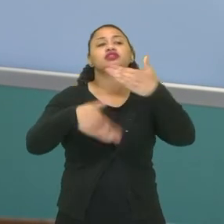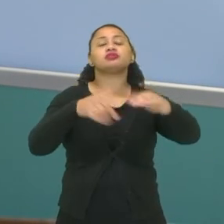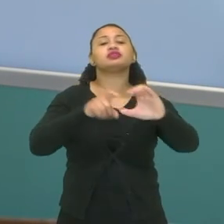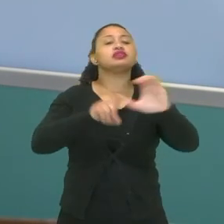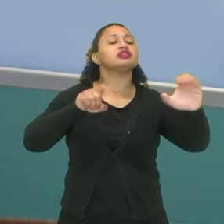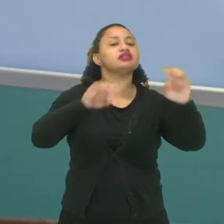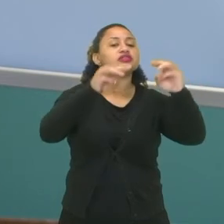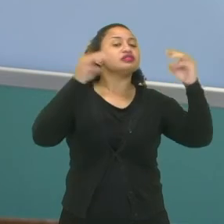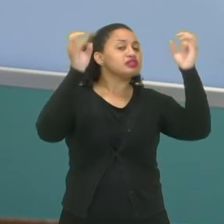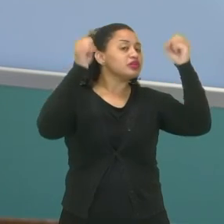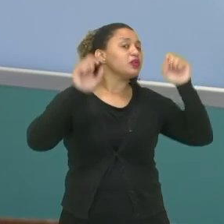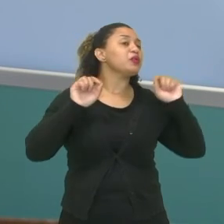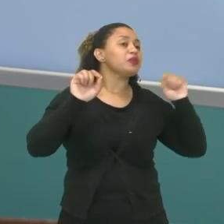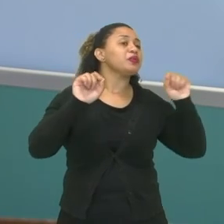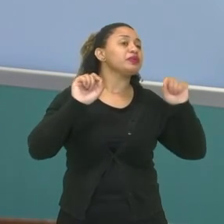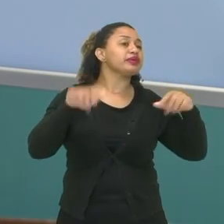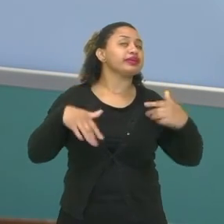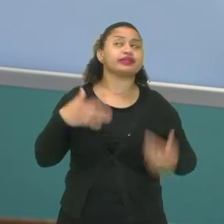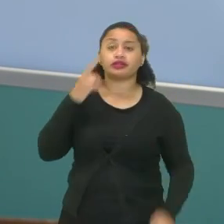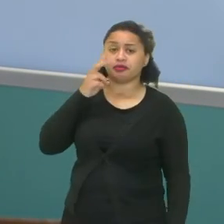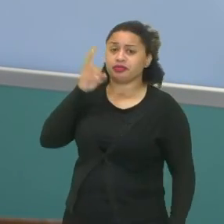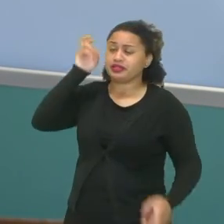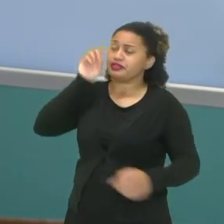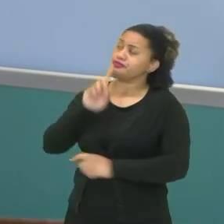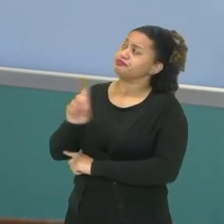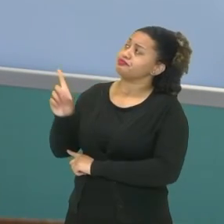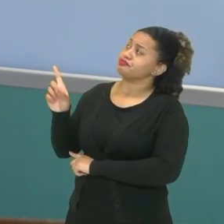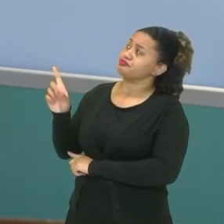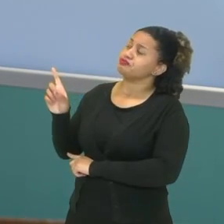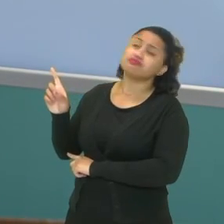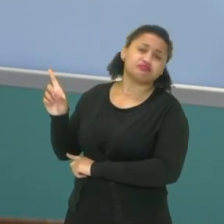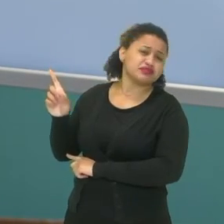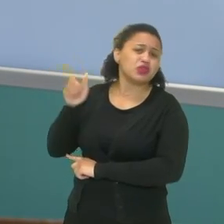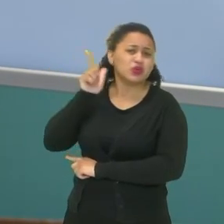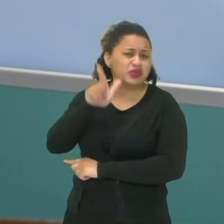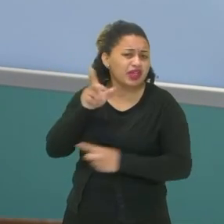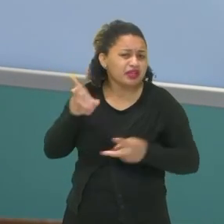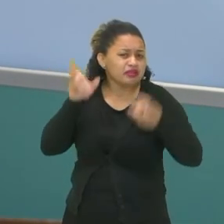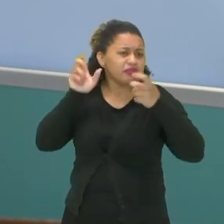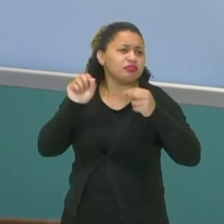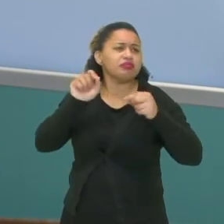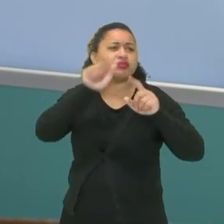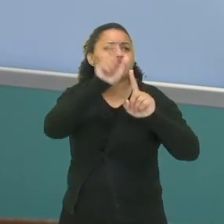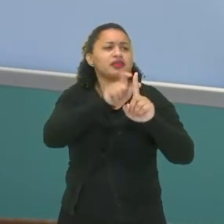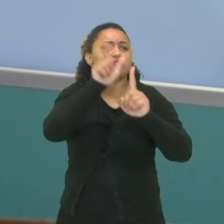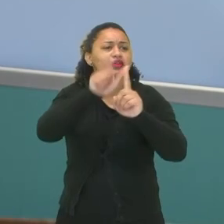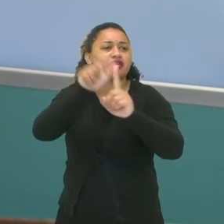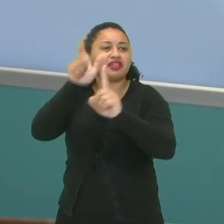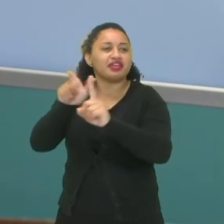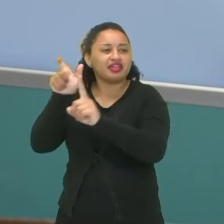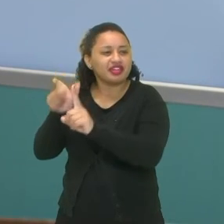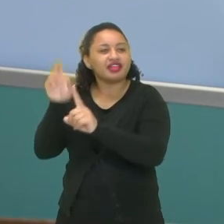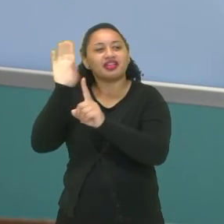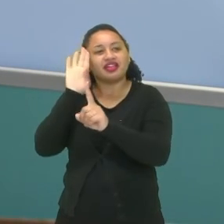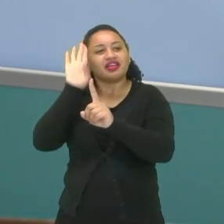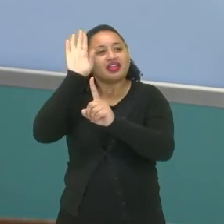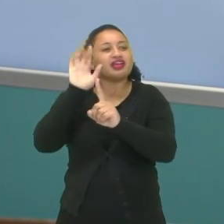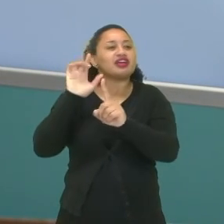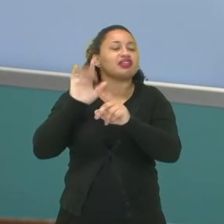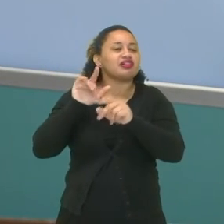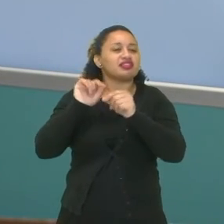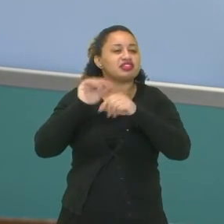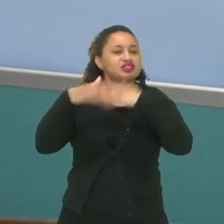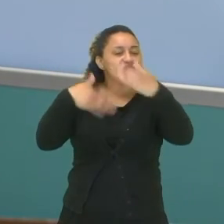independência do México, né? Será que quando a gente olhar o mural a gente vai identificar alguns personagens, né, desse processo